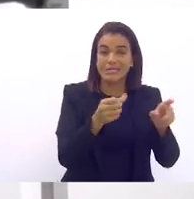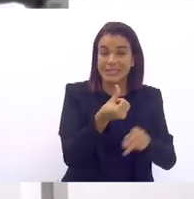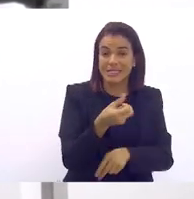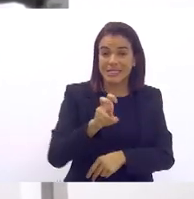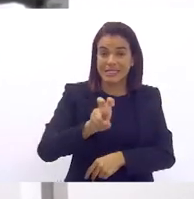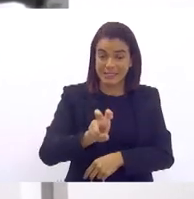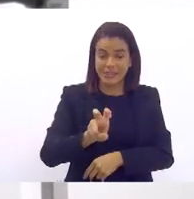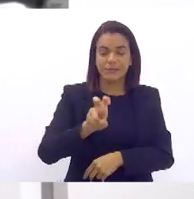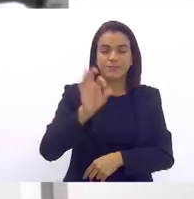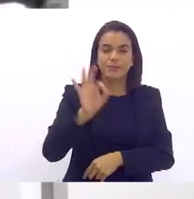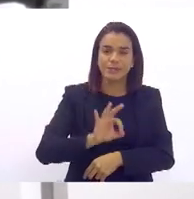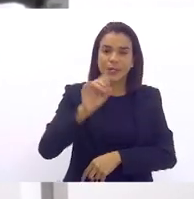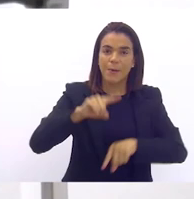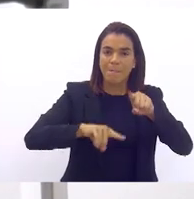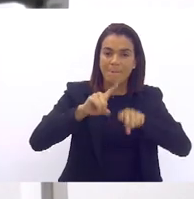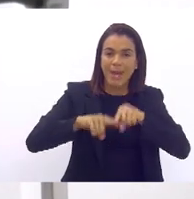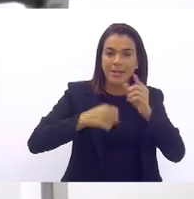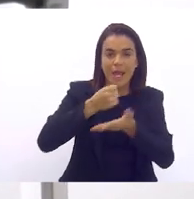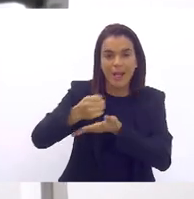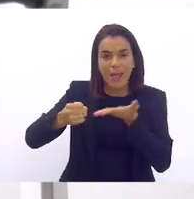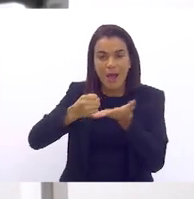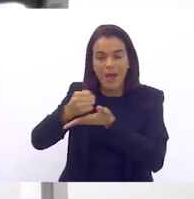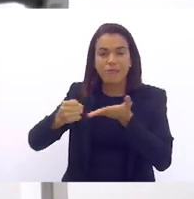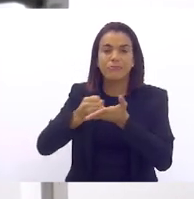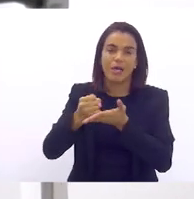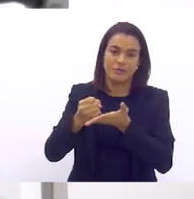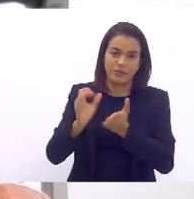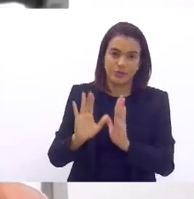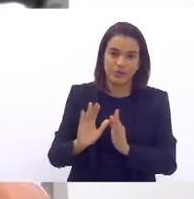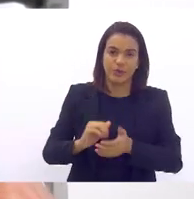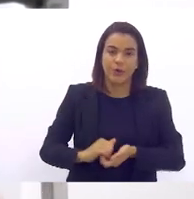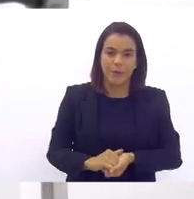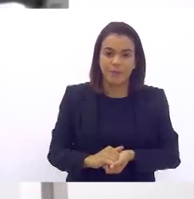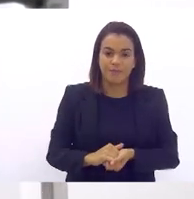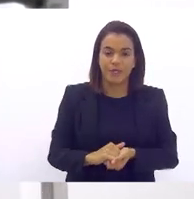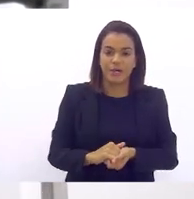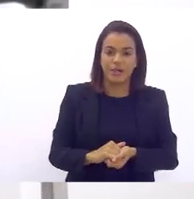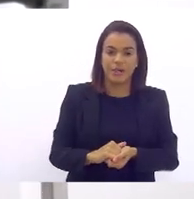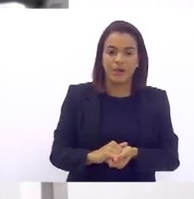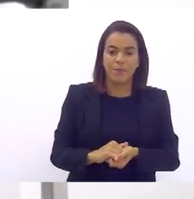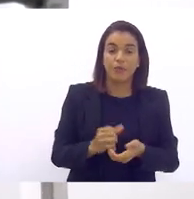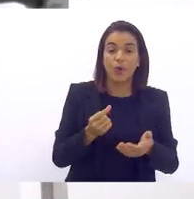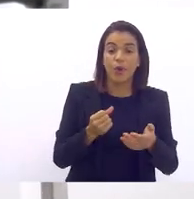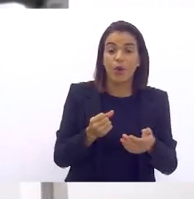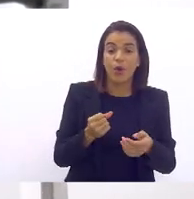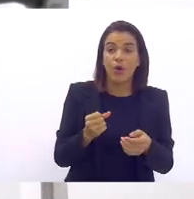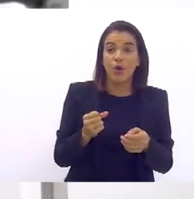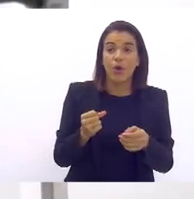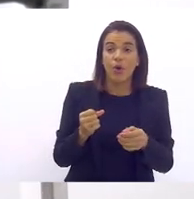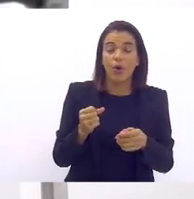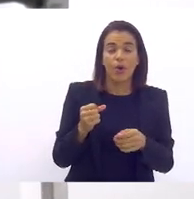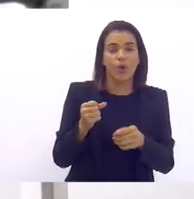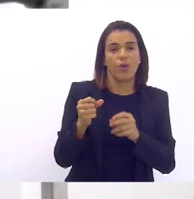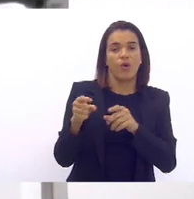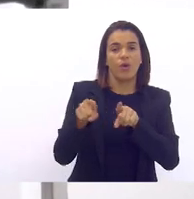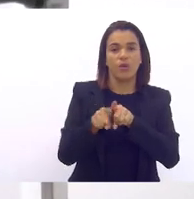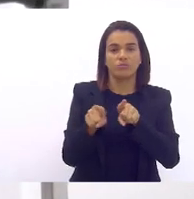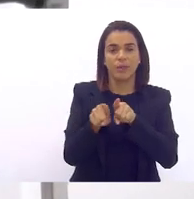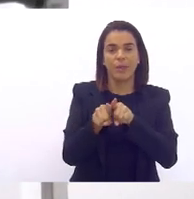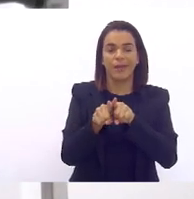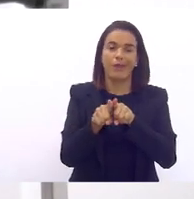insumos necessários paraa produção da vacina isso é um ponto clássico e eu posso reproduzir isso não com tanta